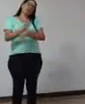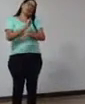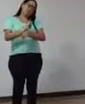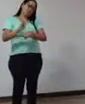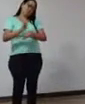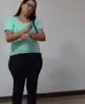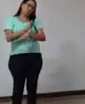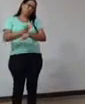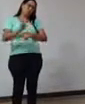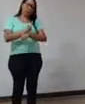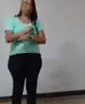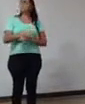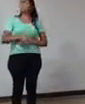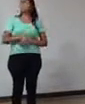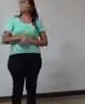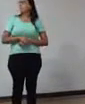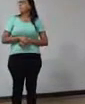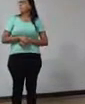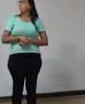né?